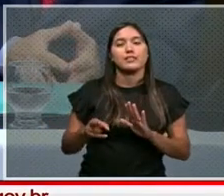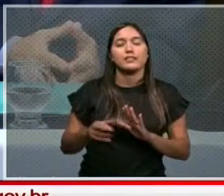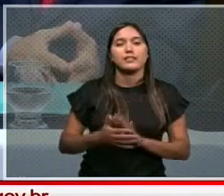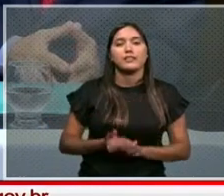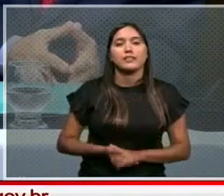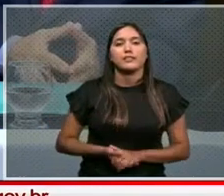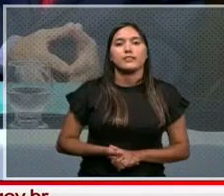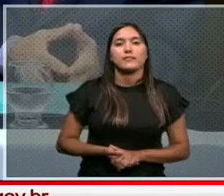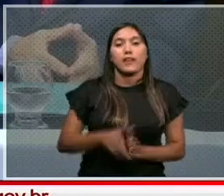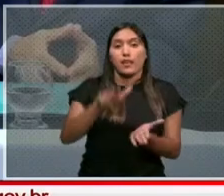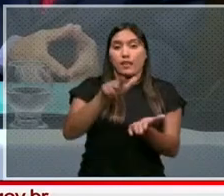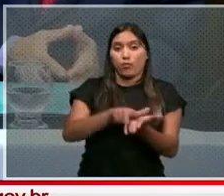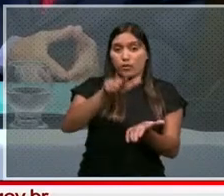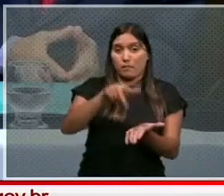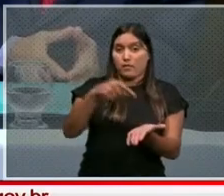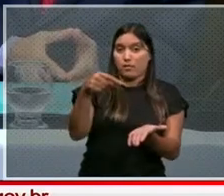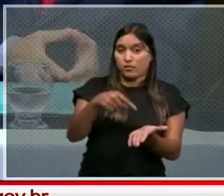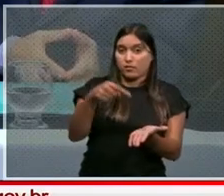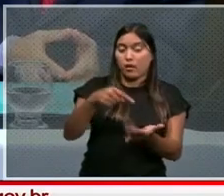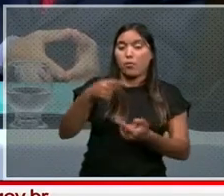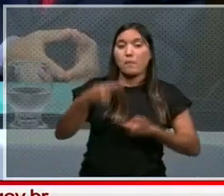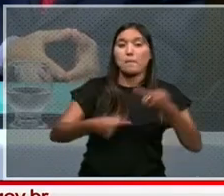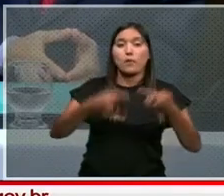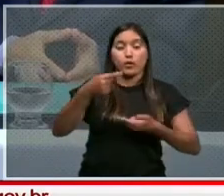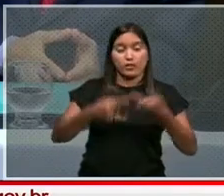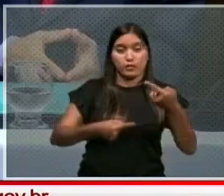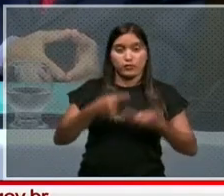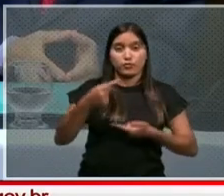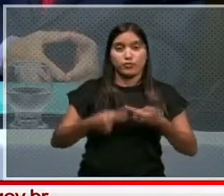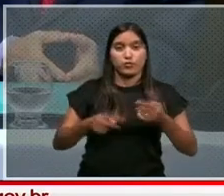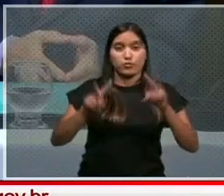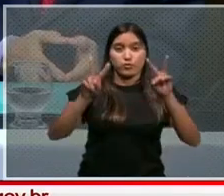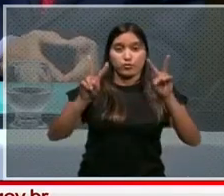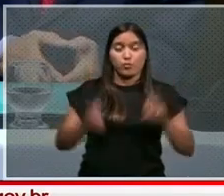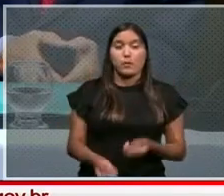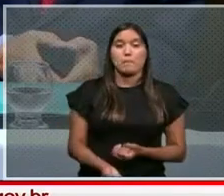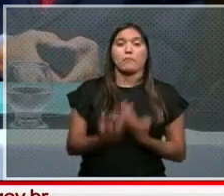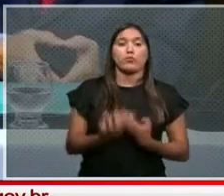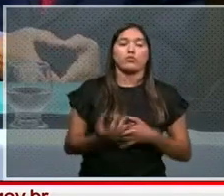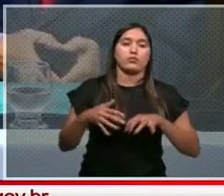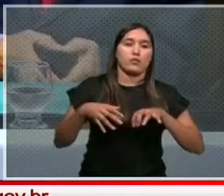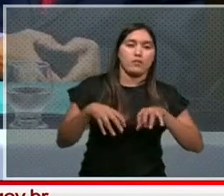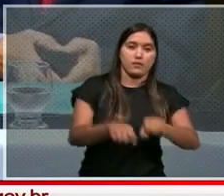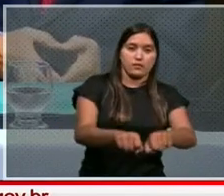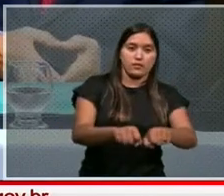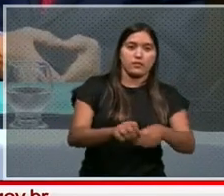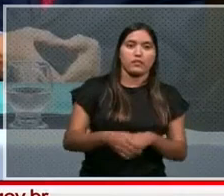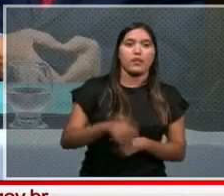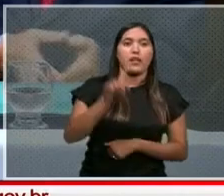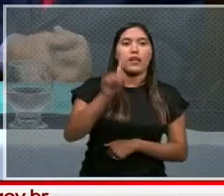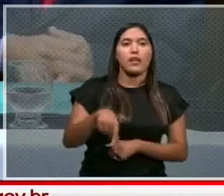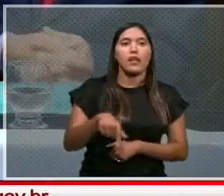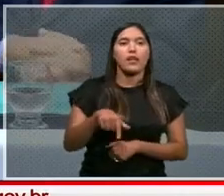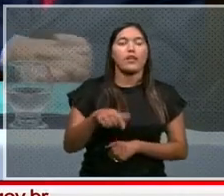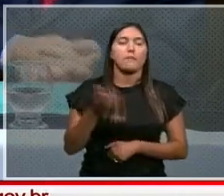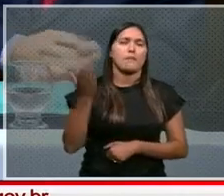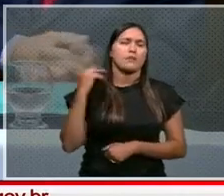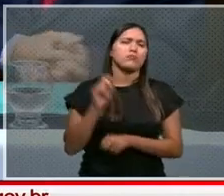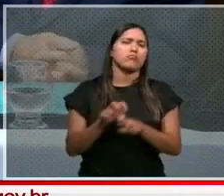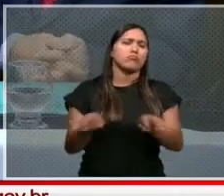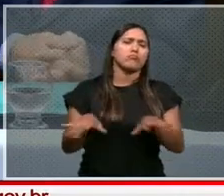política estadual de fortalecimento da cadeia produtiva do Açaí no estado foi objeto de uma sessão